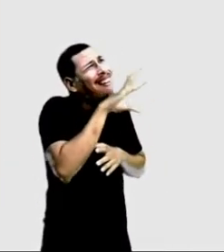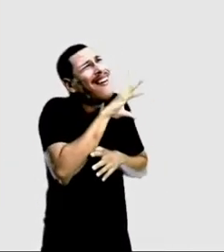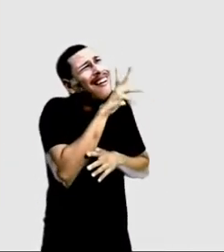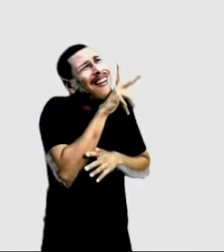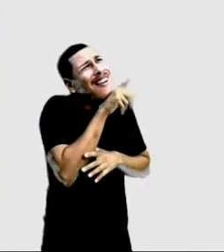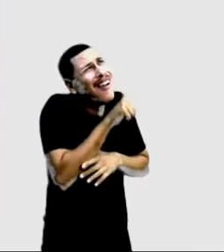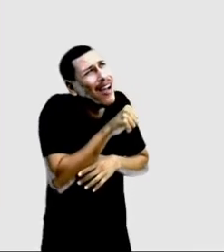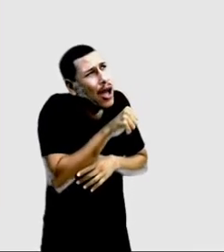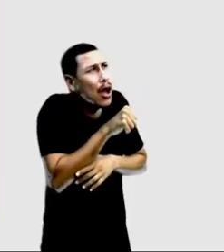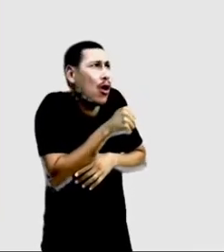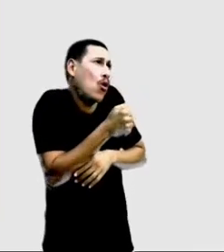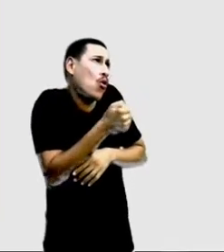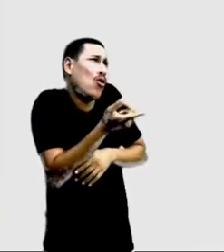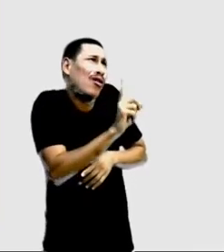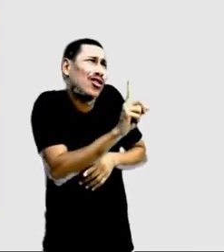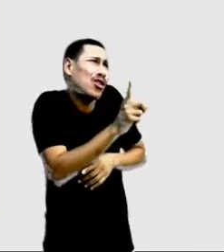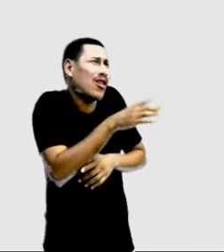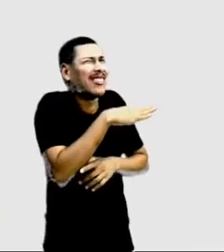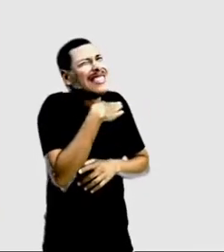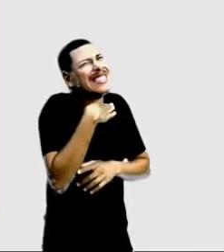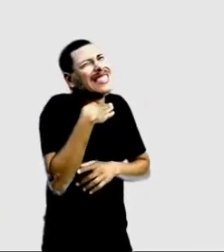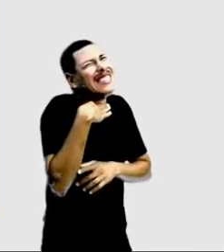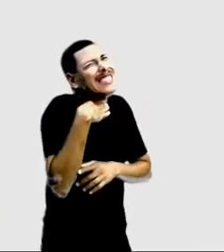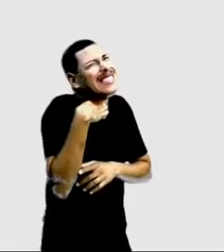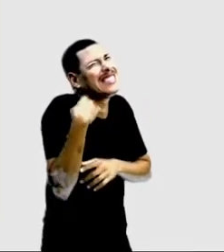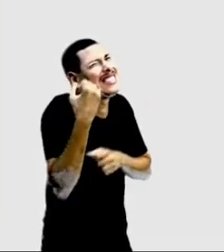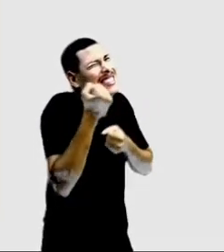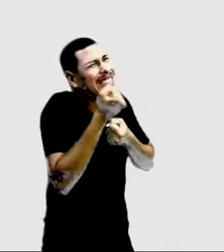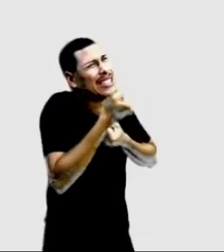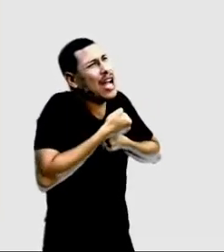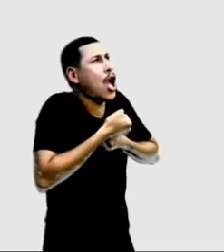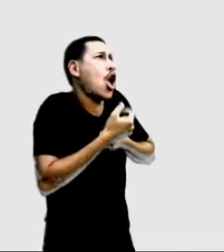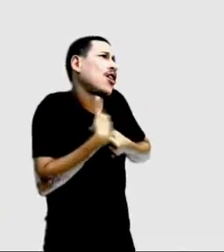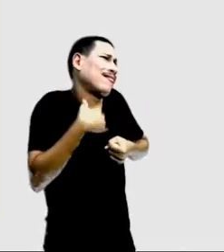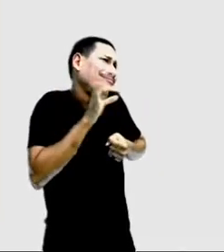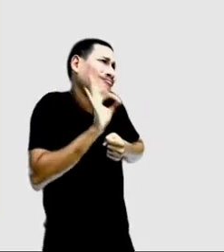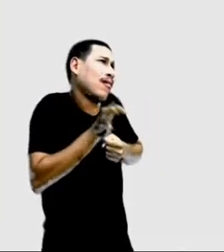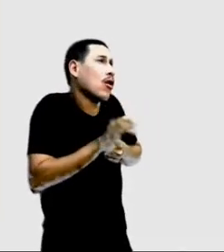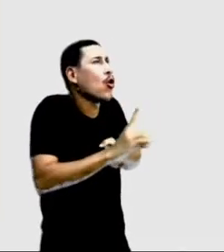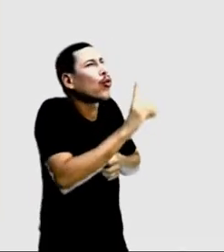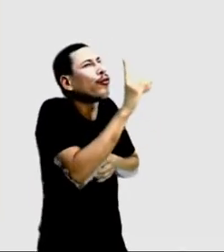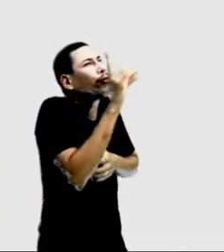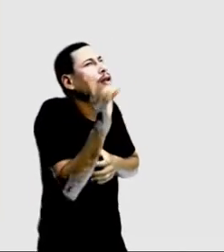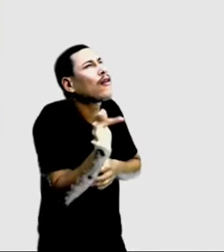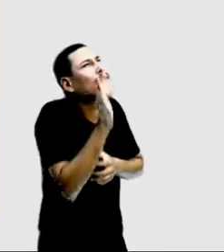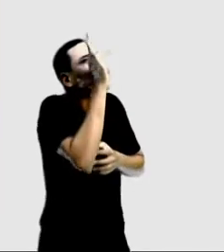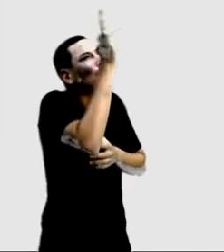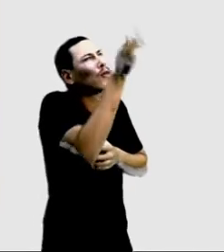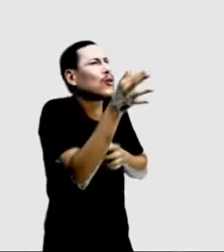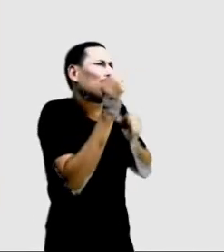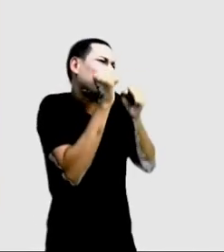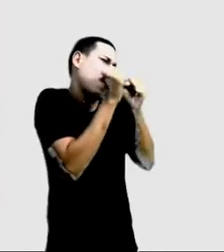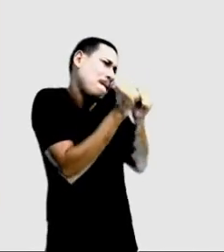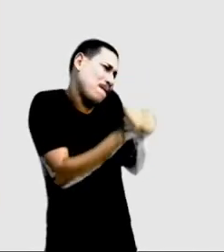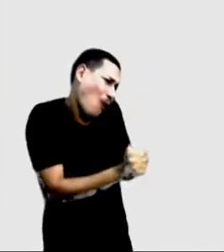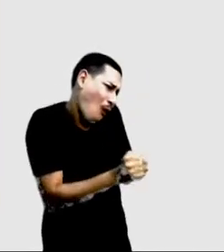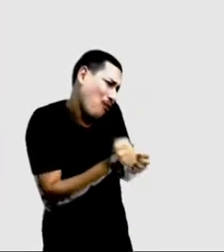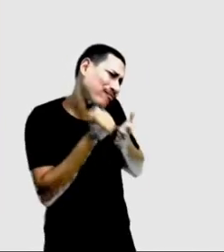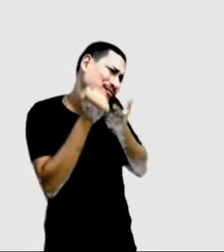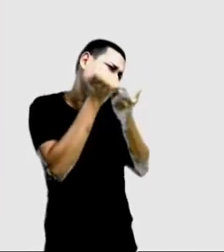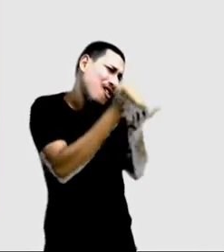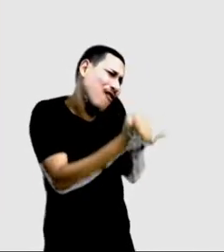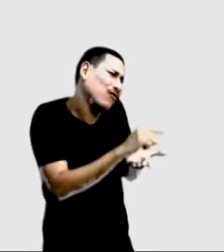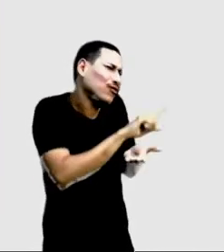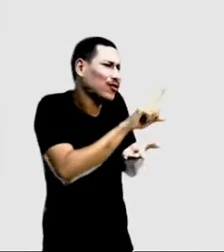poupasse, tenho certeza que um dia poderia retribuir seu gesto